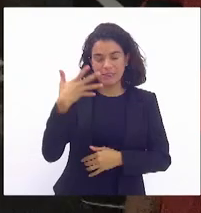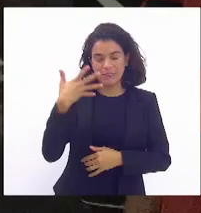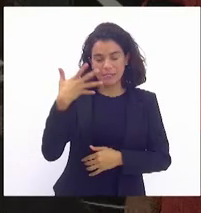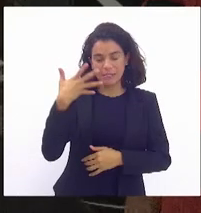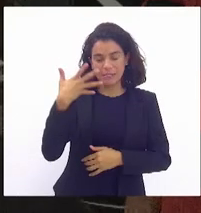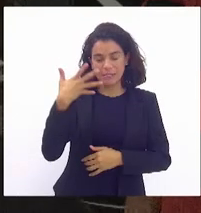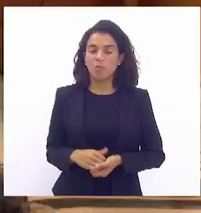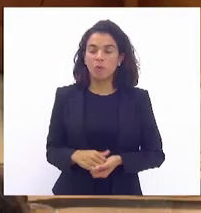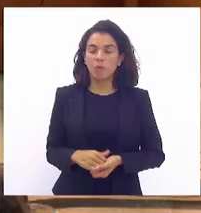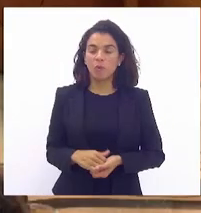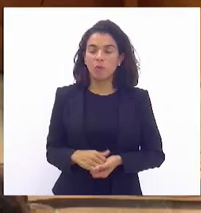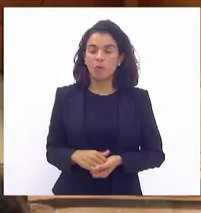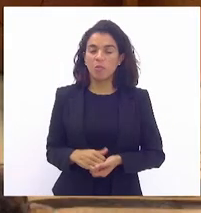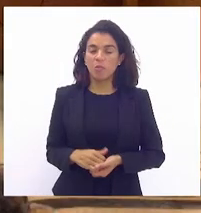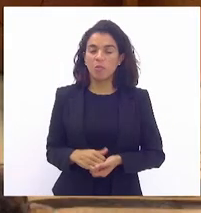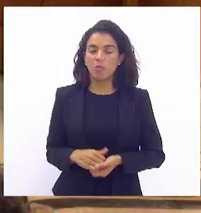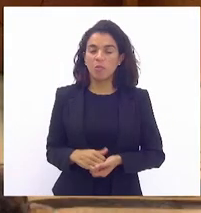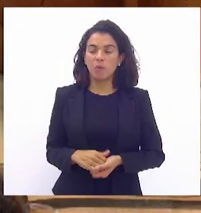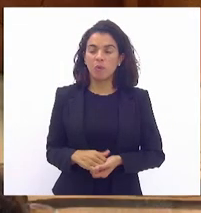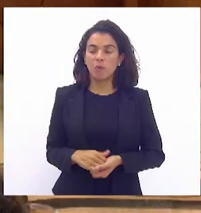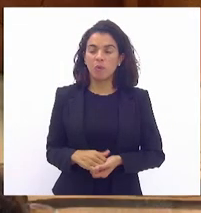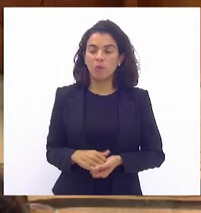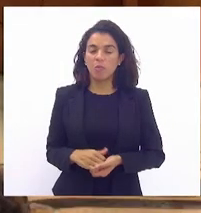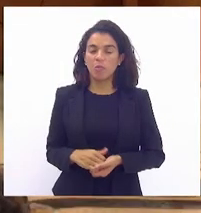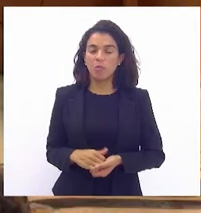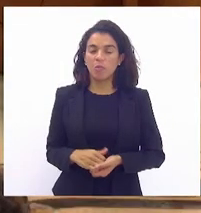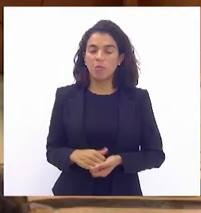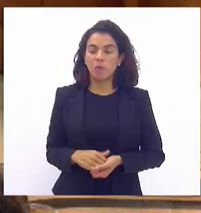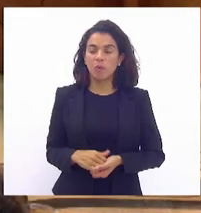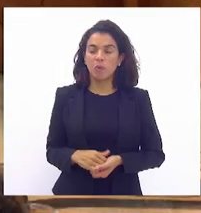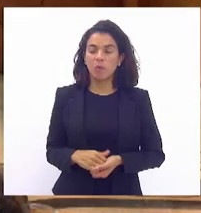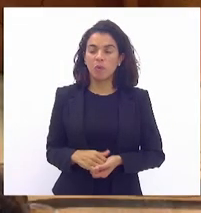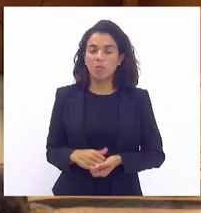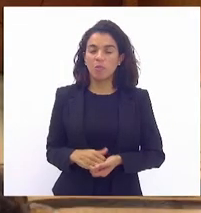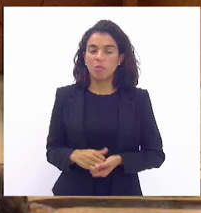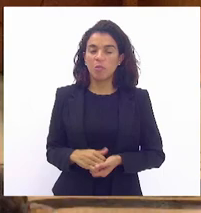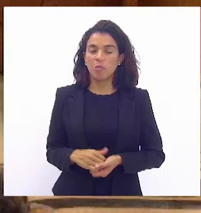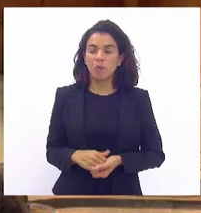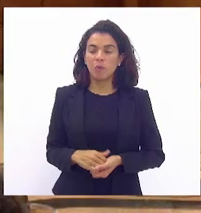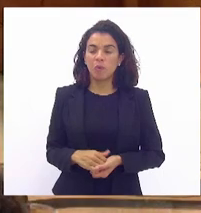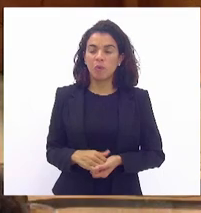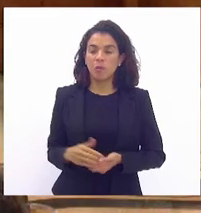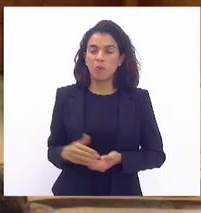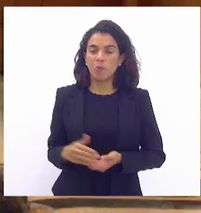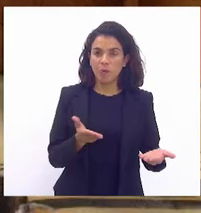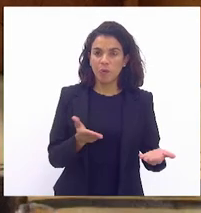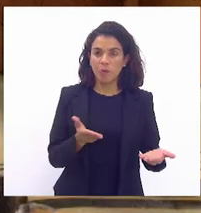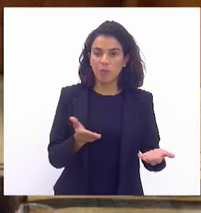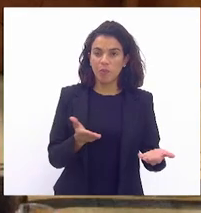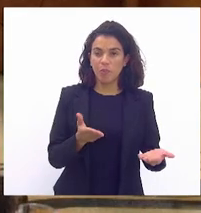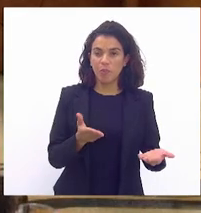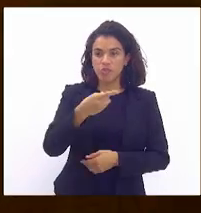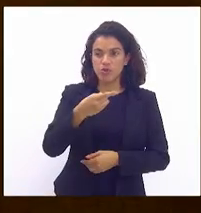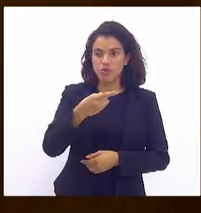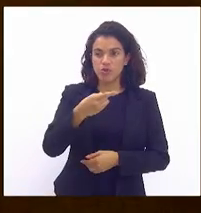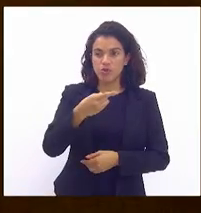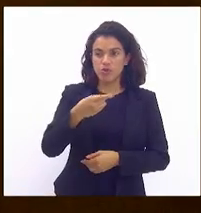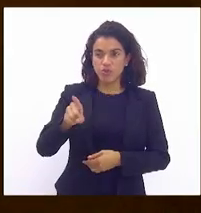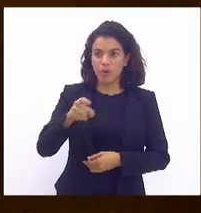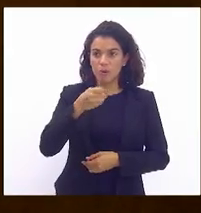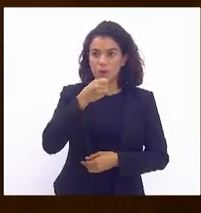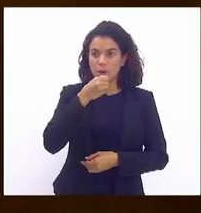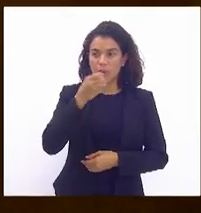fala. Entendeu? Obrigada. Obrigado, Rosimeli. Convido o senhor Antônio João para poder fazer uso da